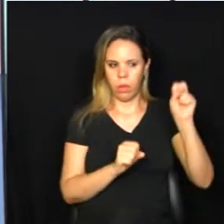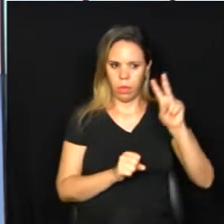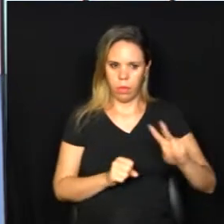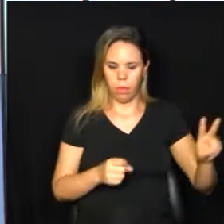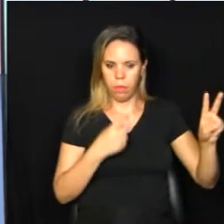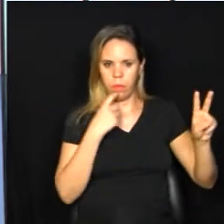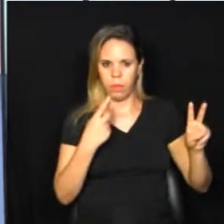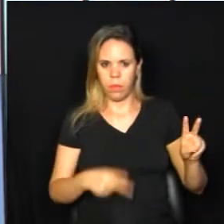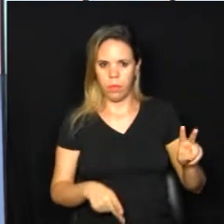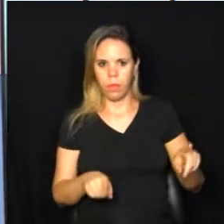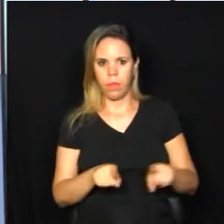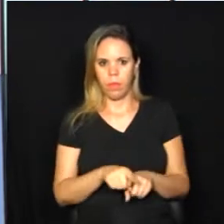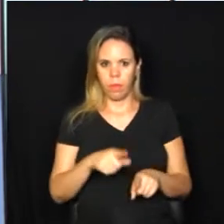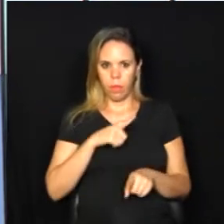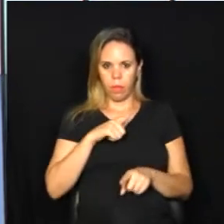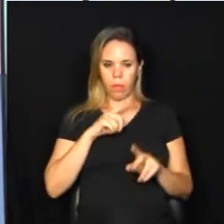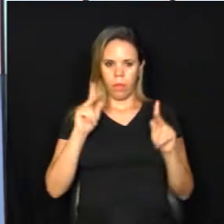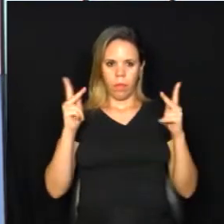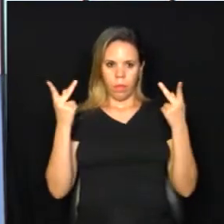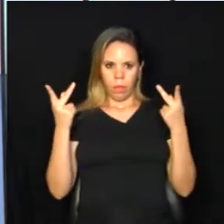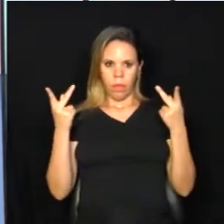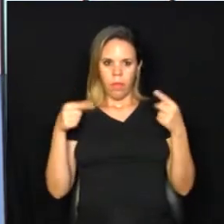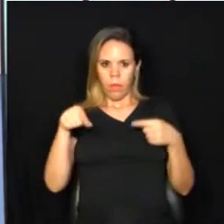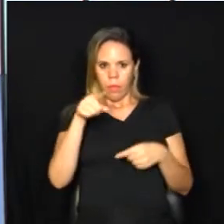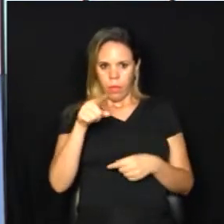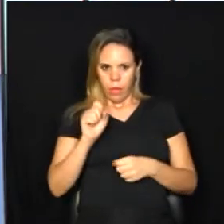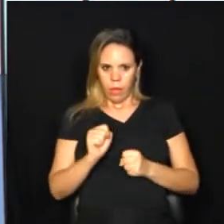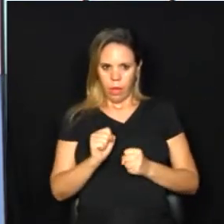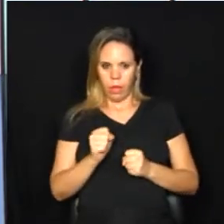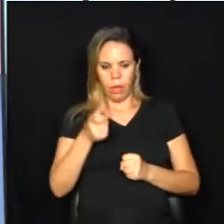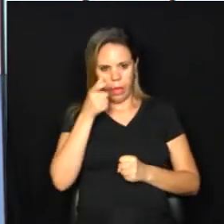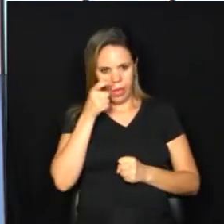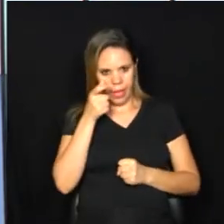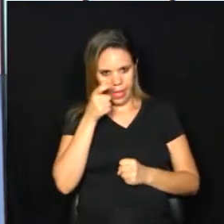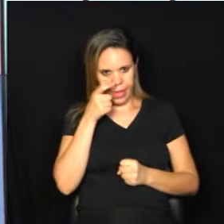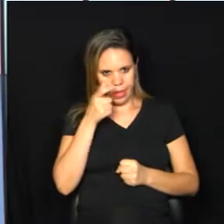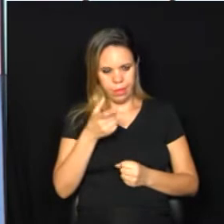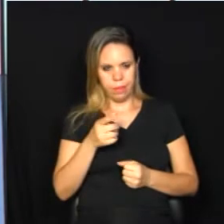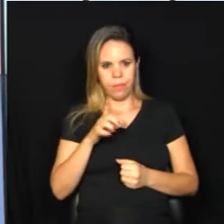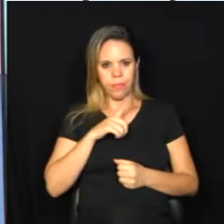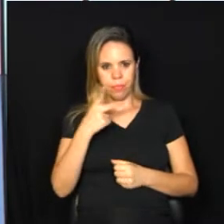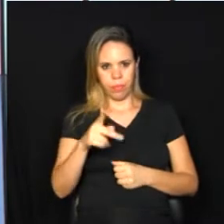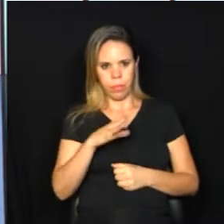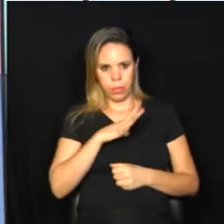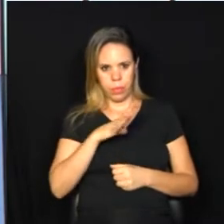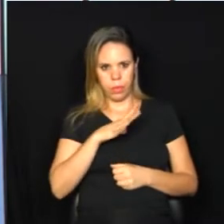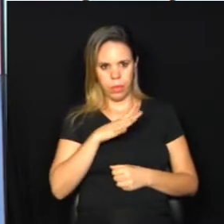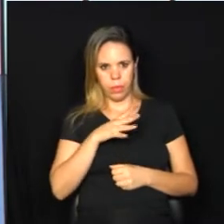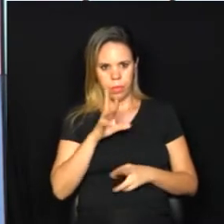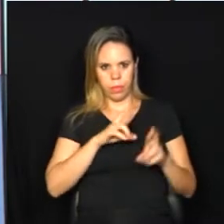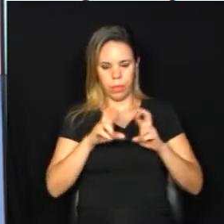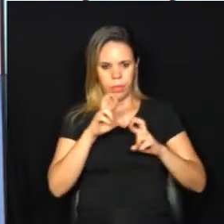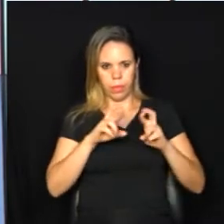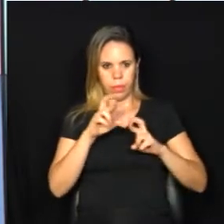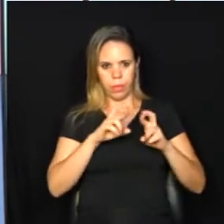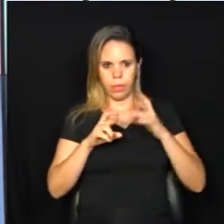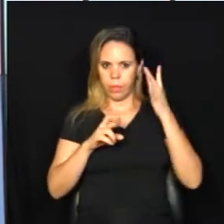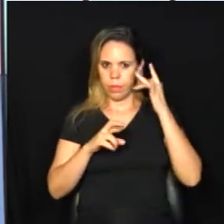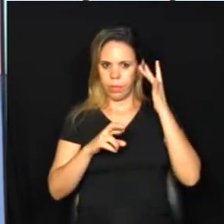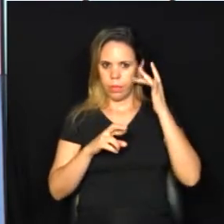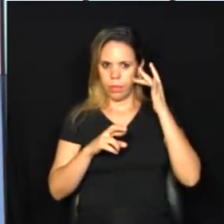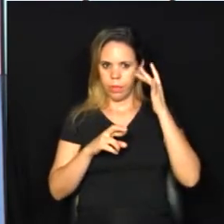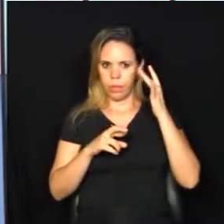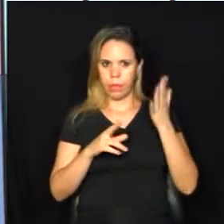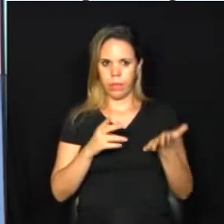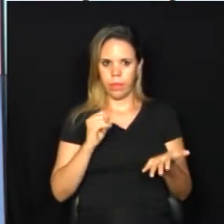em Campinas, temos FATEC em Hortolândia. E você que está nos assistindo, tem FATEC na sua cidade? Confira amanhã, então,